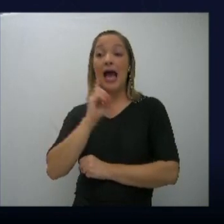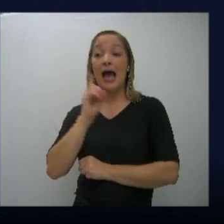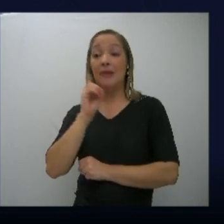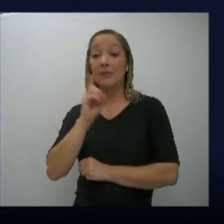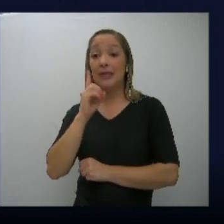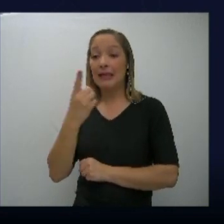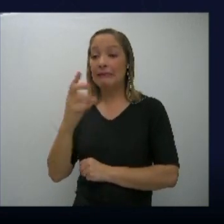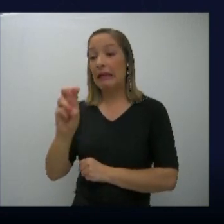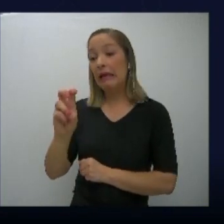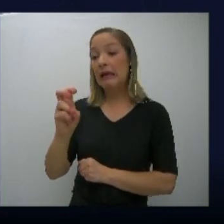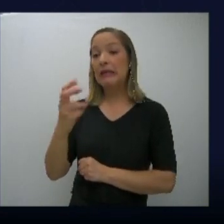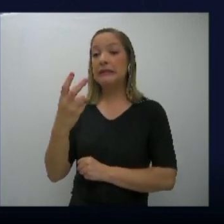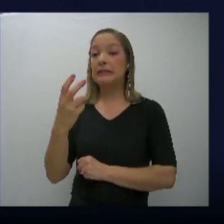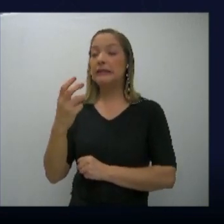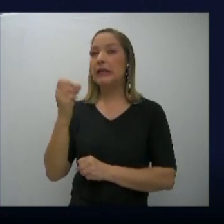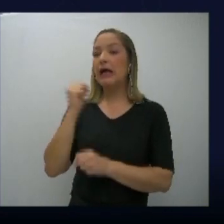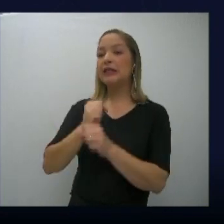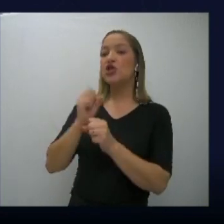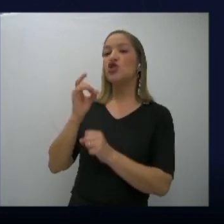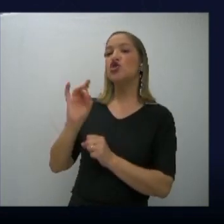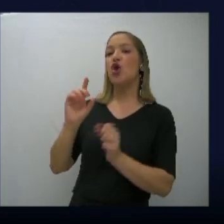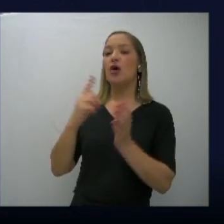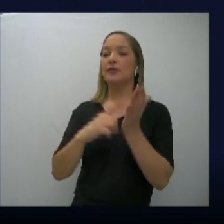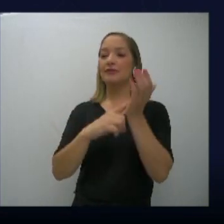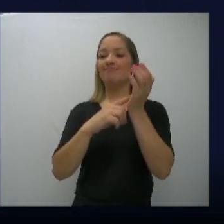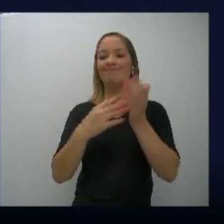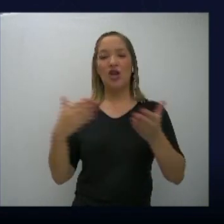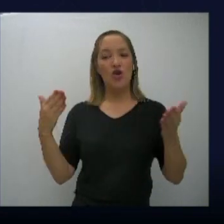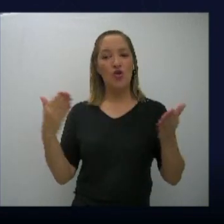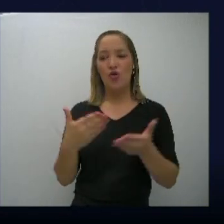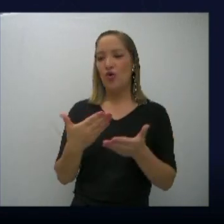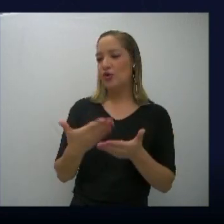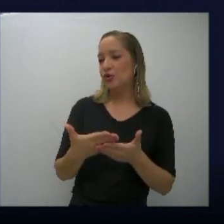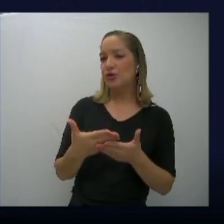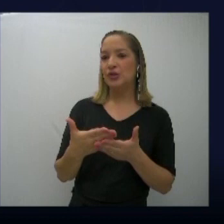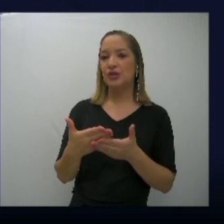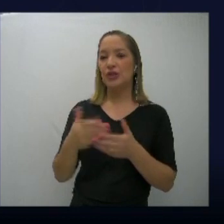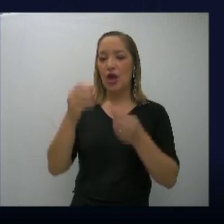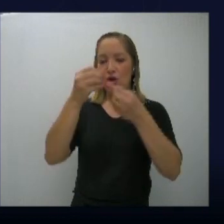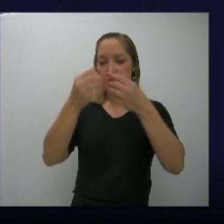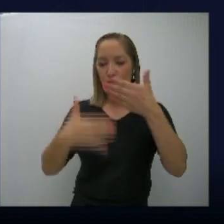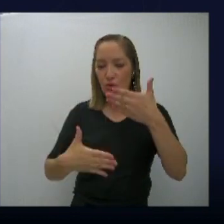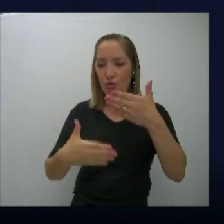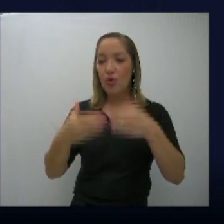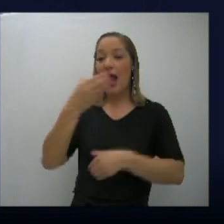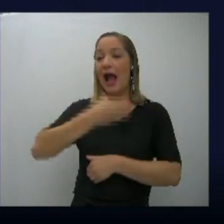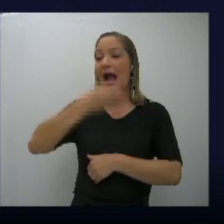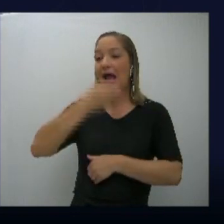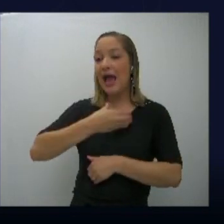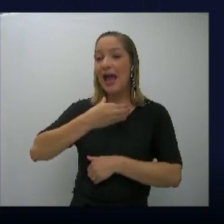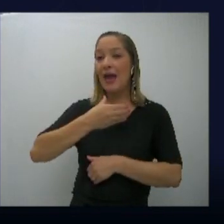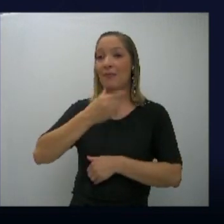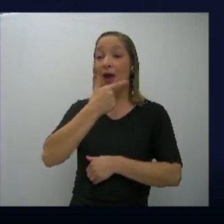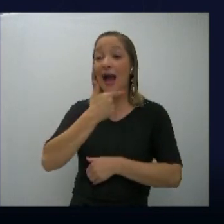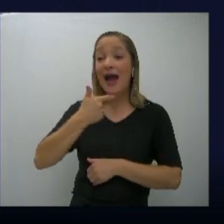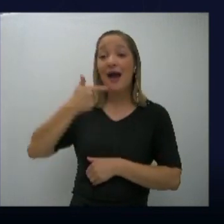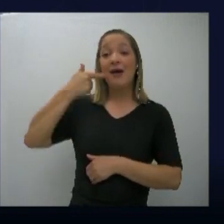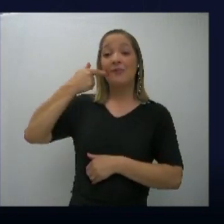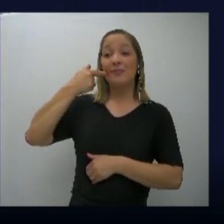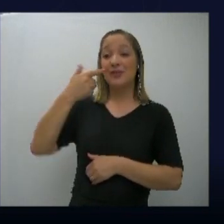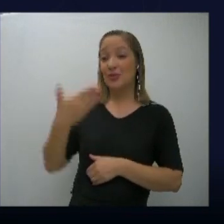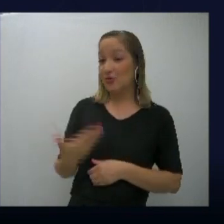uma tecnologia hoje cinco das dez maiores a tecnologia Google Apple Amazon Facebook são cinco das dez maiores